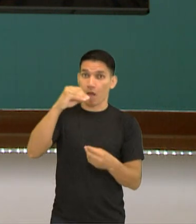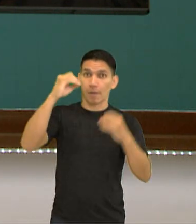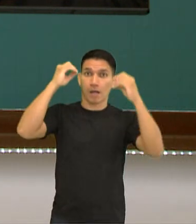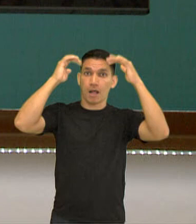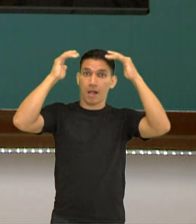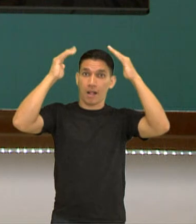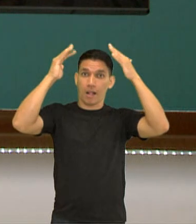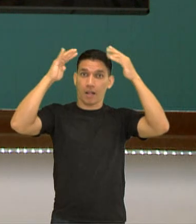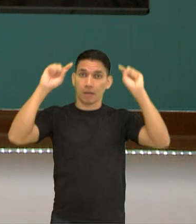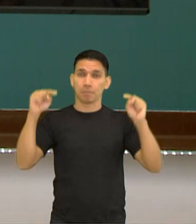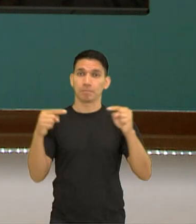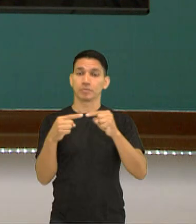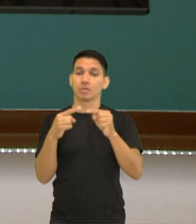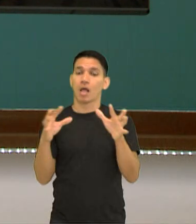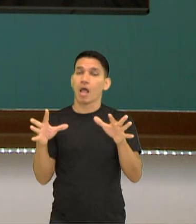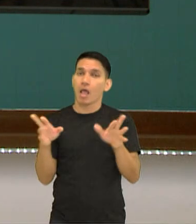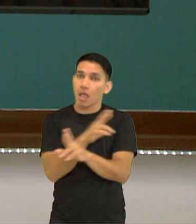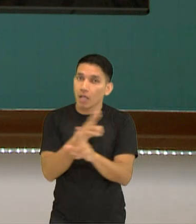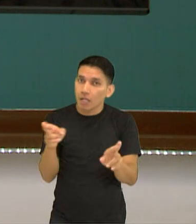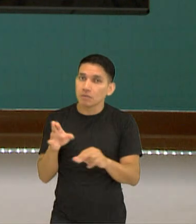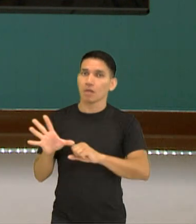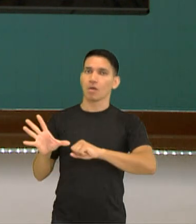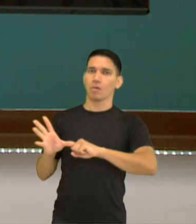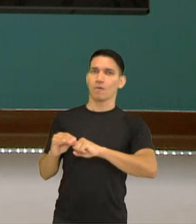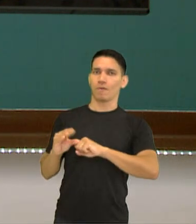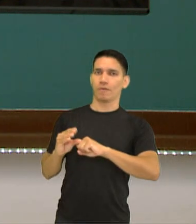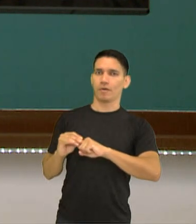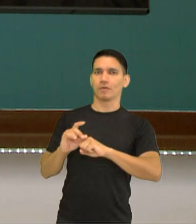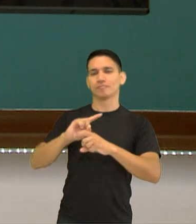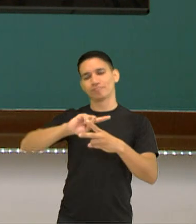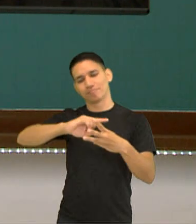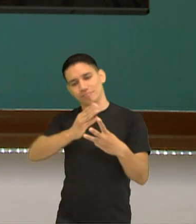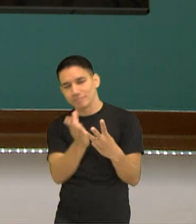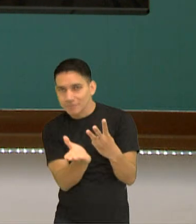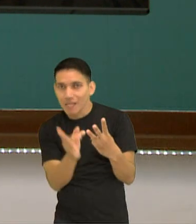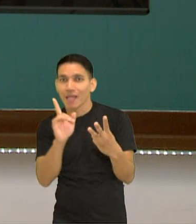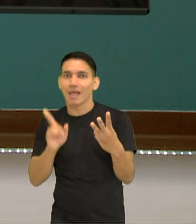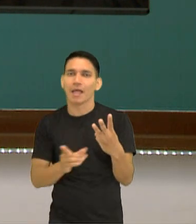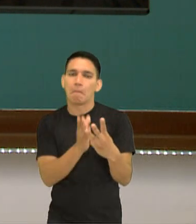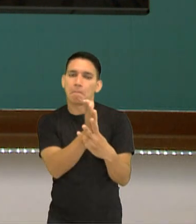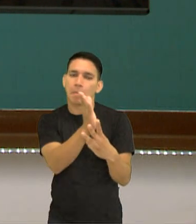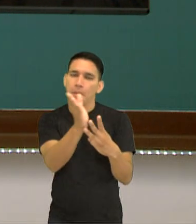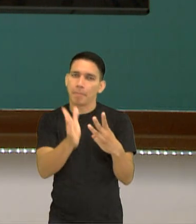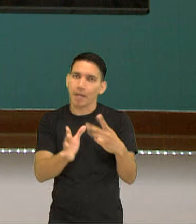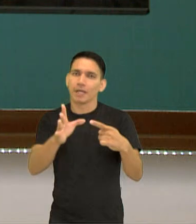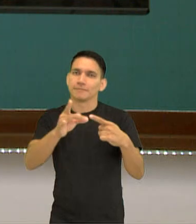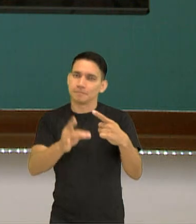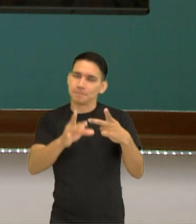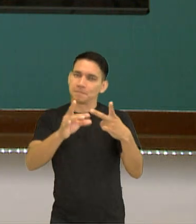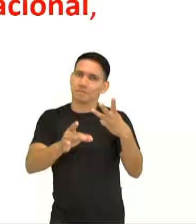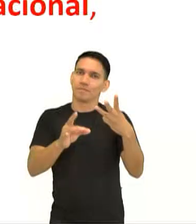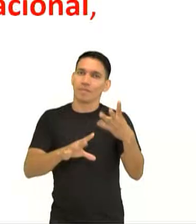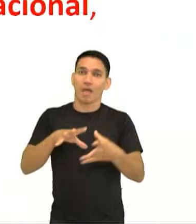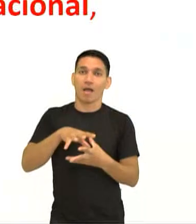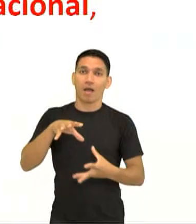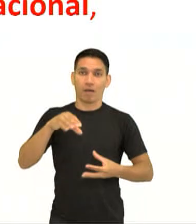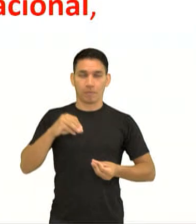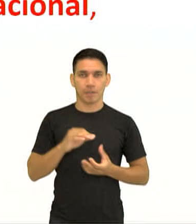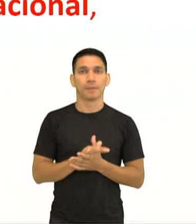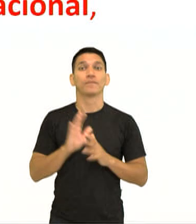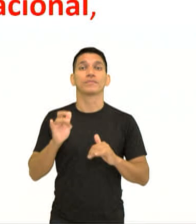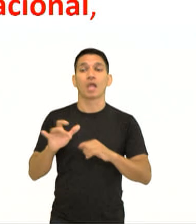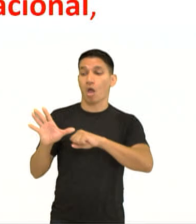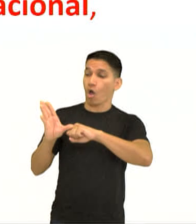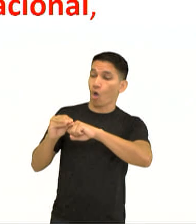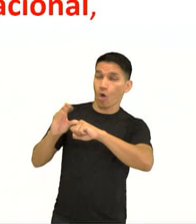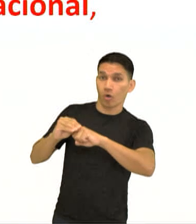relacionada ao conhecimento. Então, temos aqui as 3 partes que compõem a alma, né? O conhecimento,